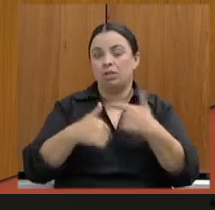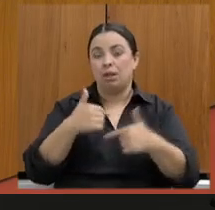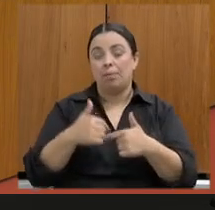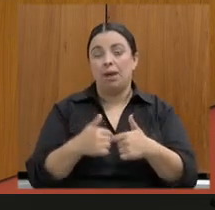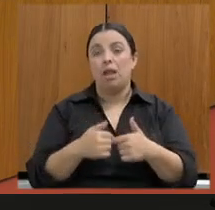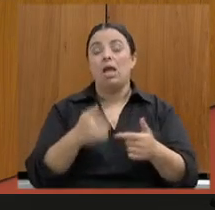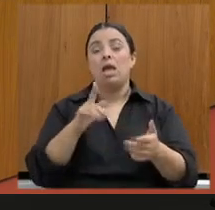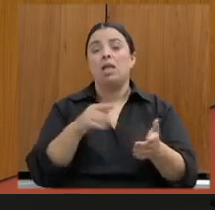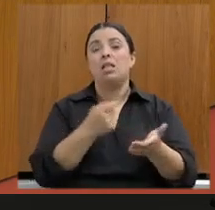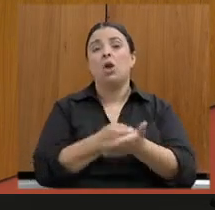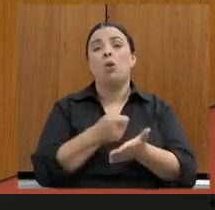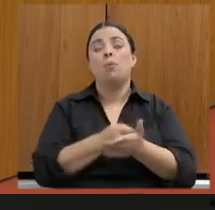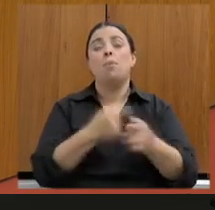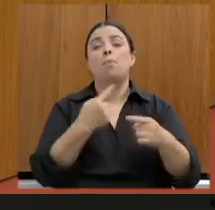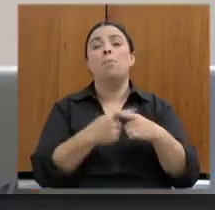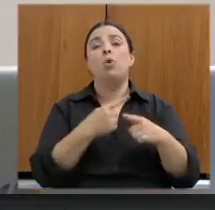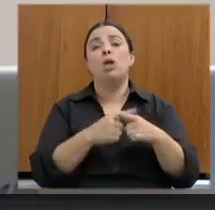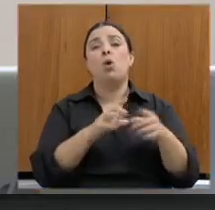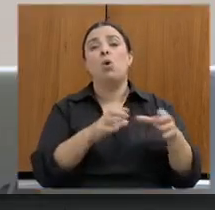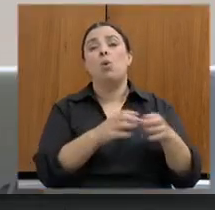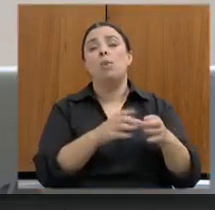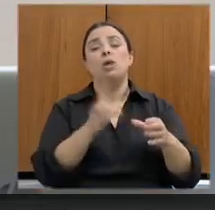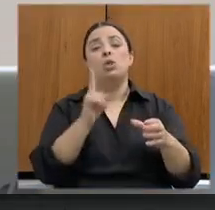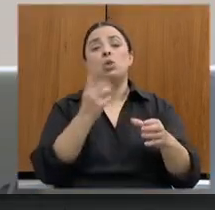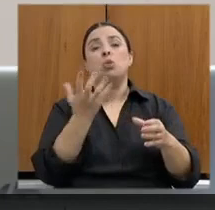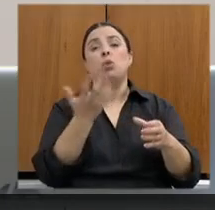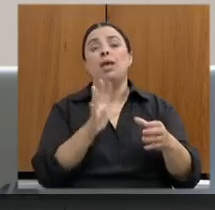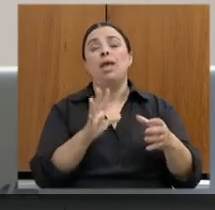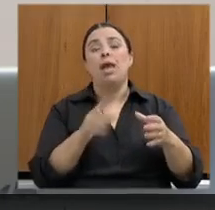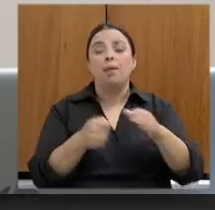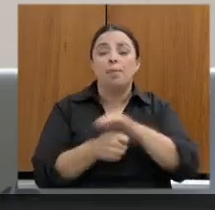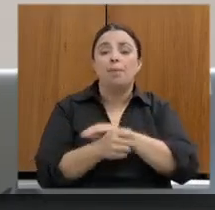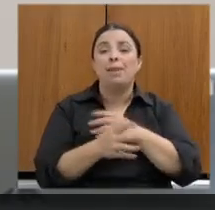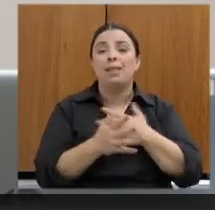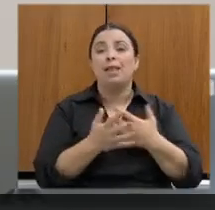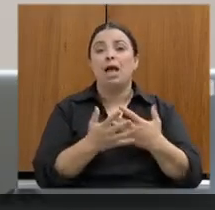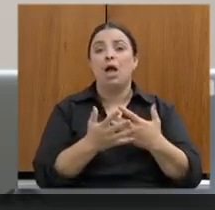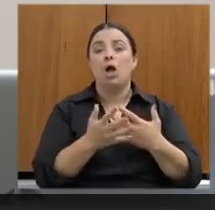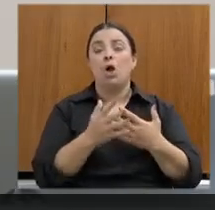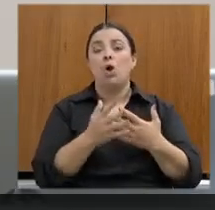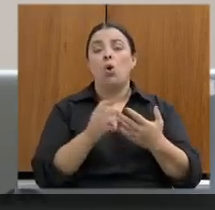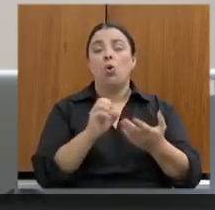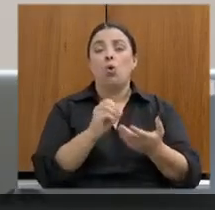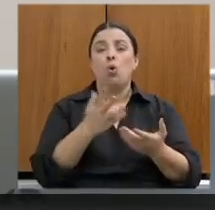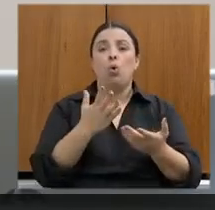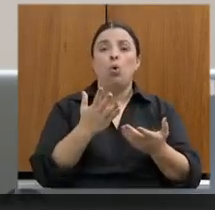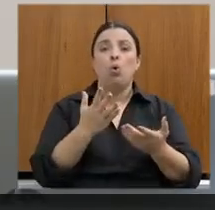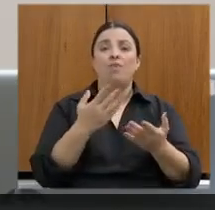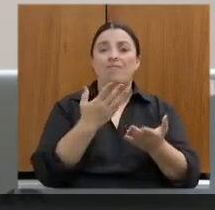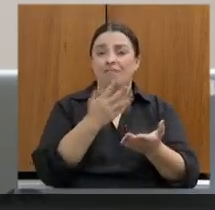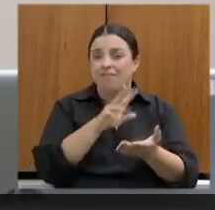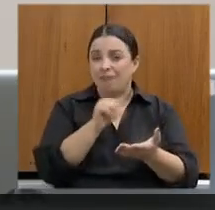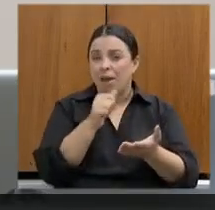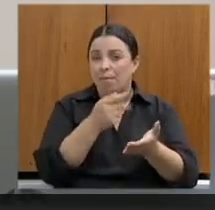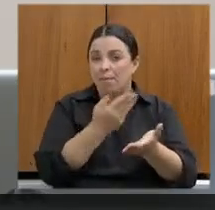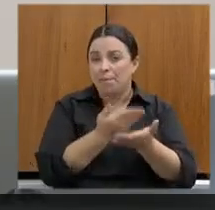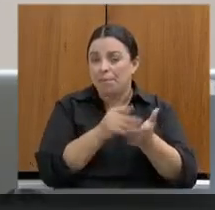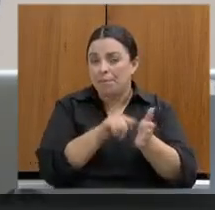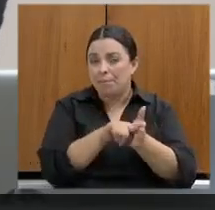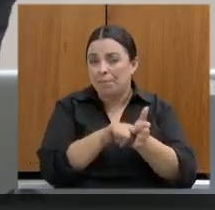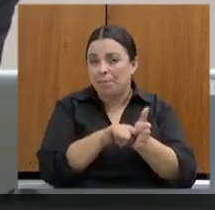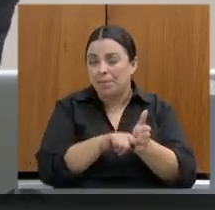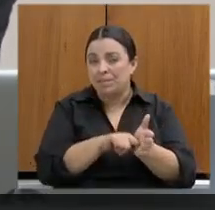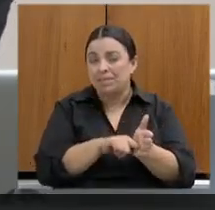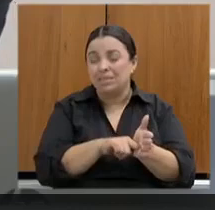busca implementar ou se ou se tem estudo ou se vai estudar a remuneração das horas trabalhadas a mais